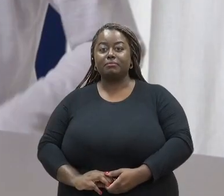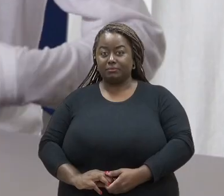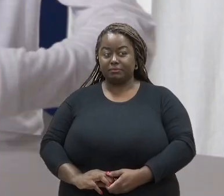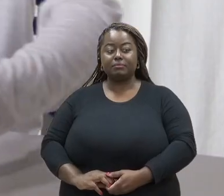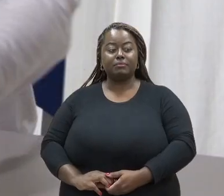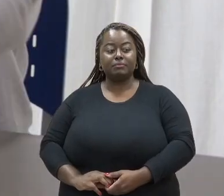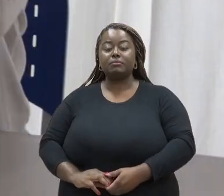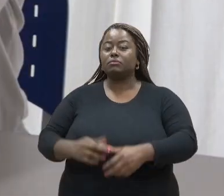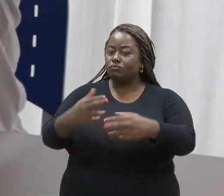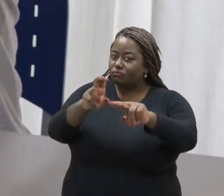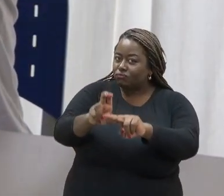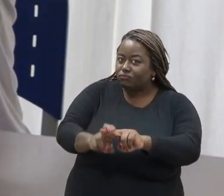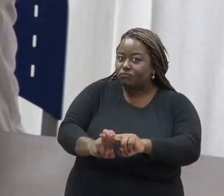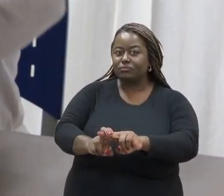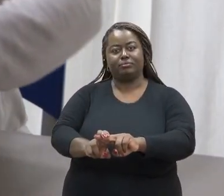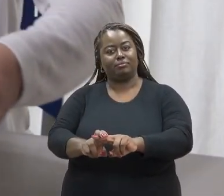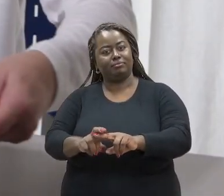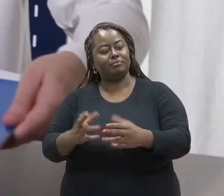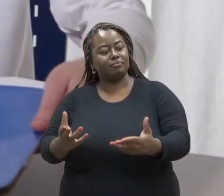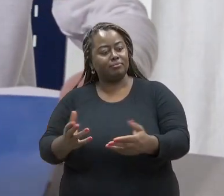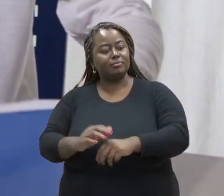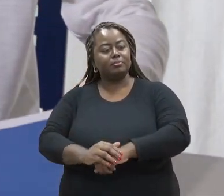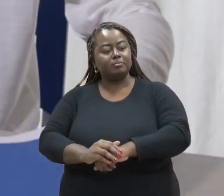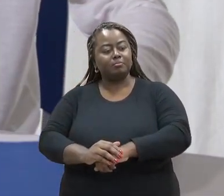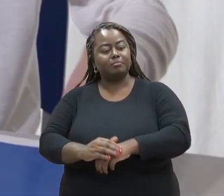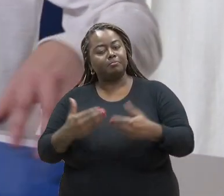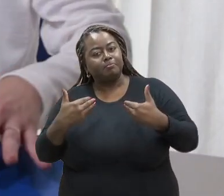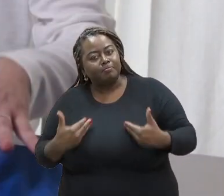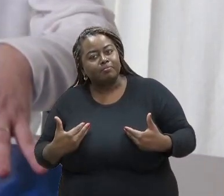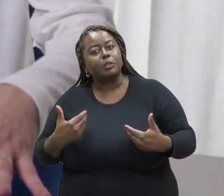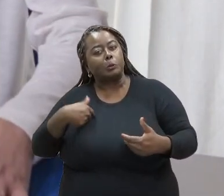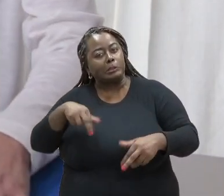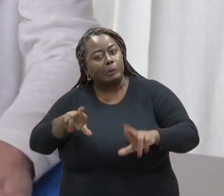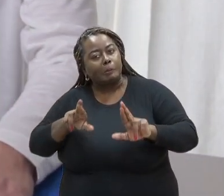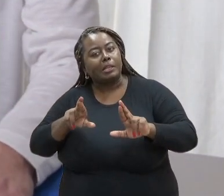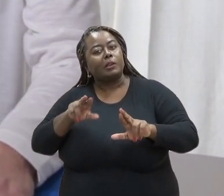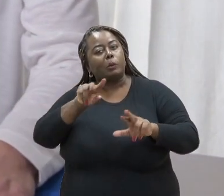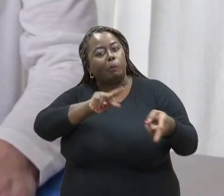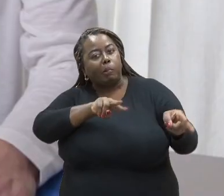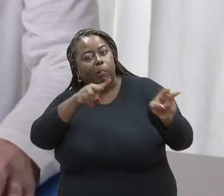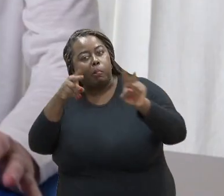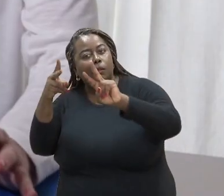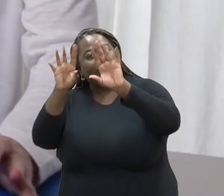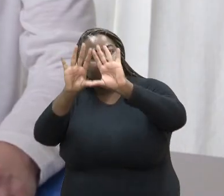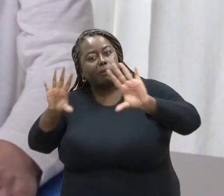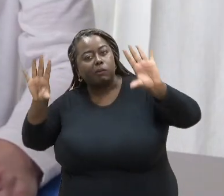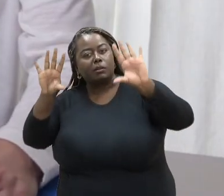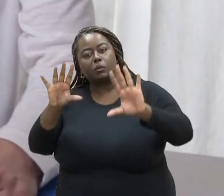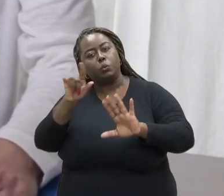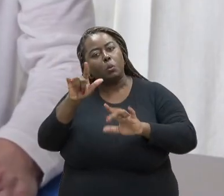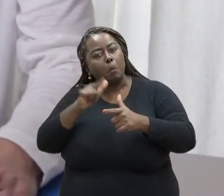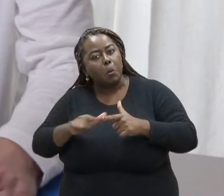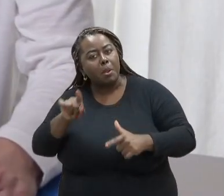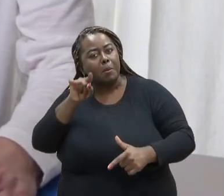está sério. Eu sou o Sr. Oliveira. Espero que o trânsito do além não tenha sido um problema